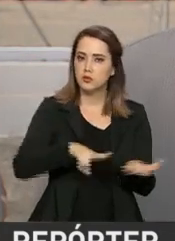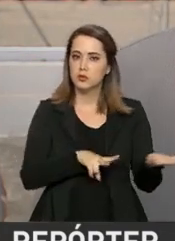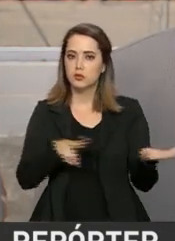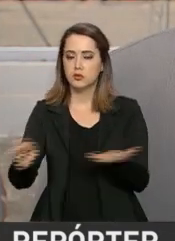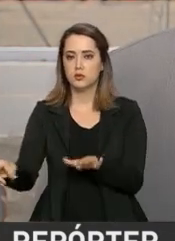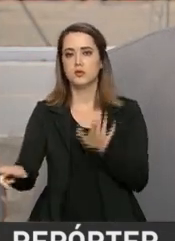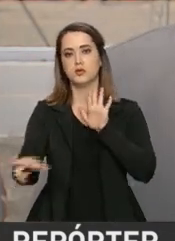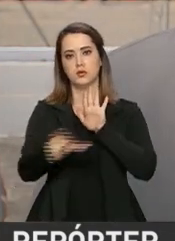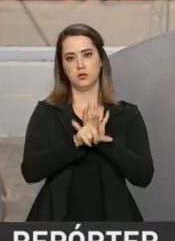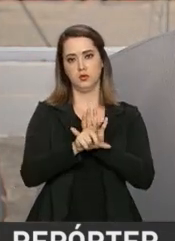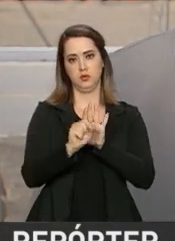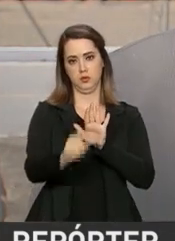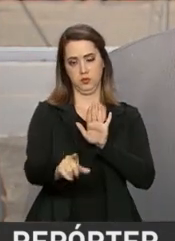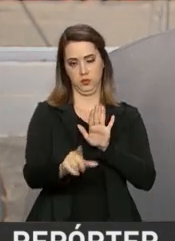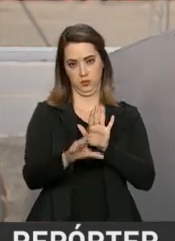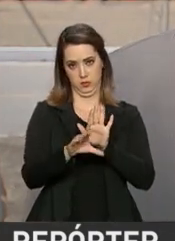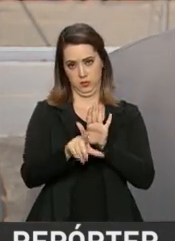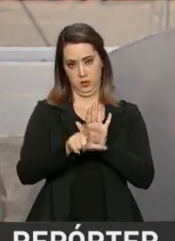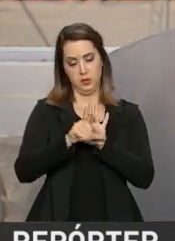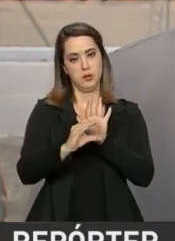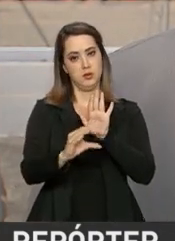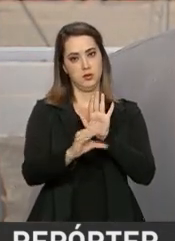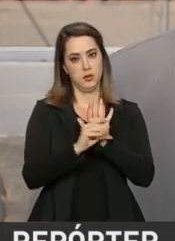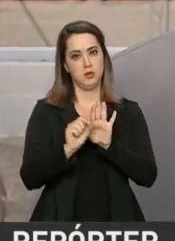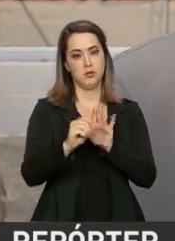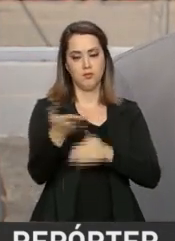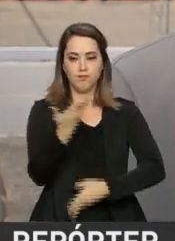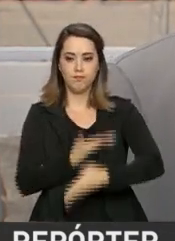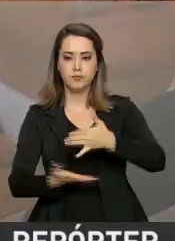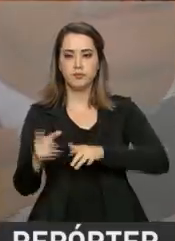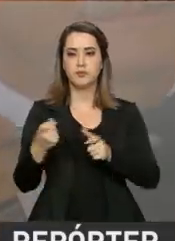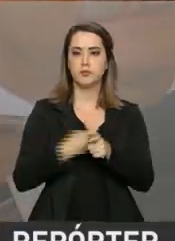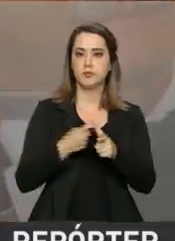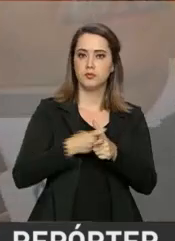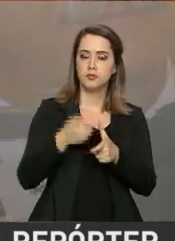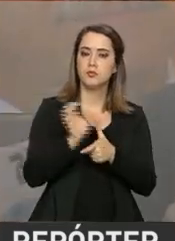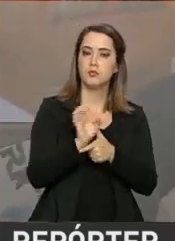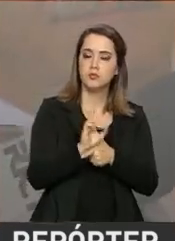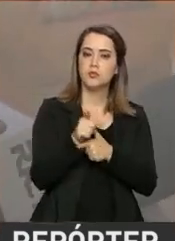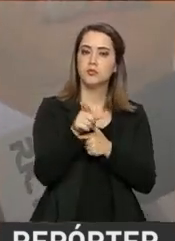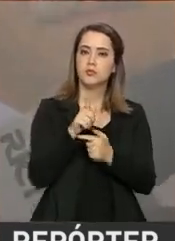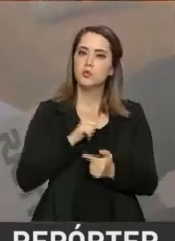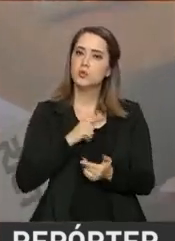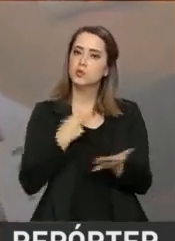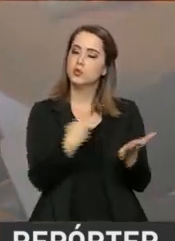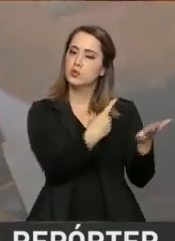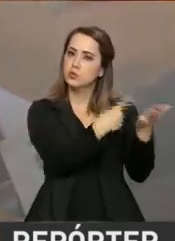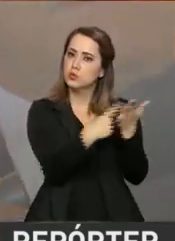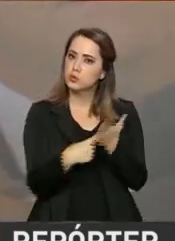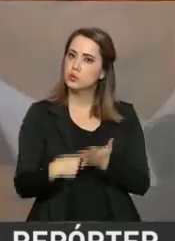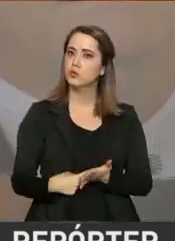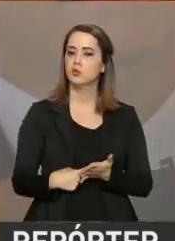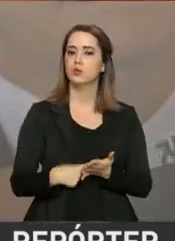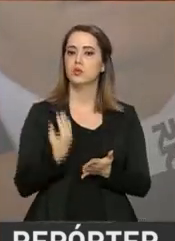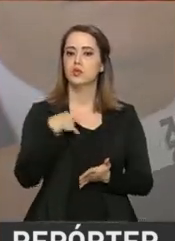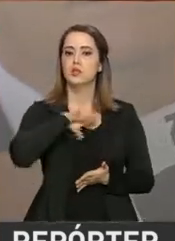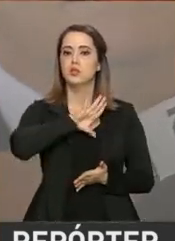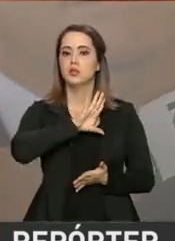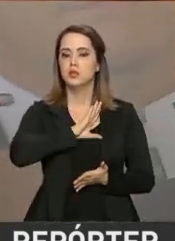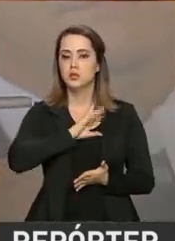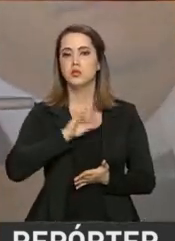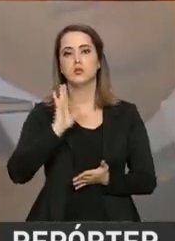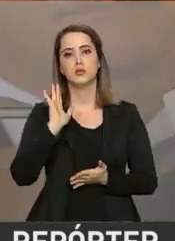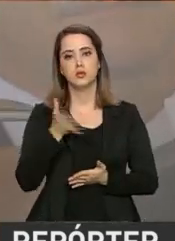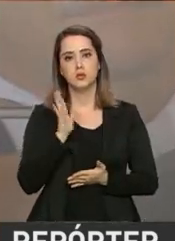lei complementar sobre a renegociação das dívidas dos estados há uma agenda pela qual eh nós